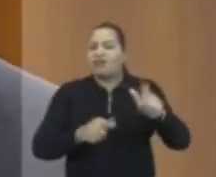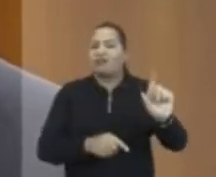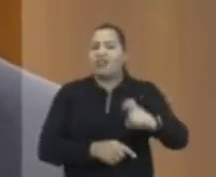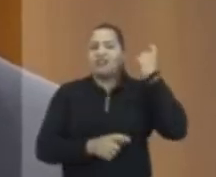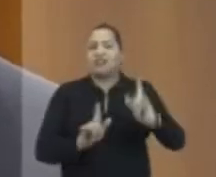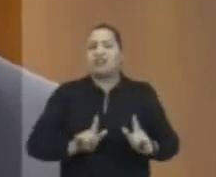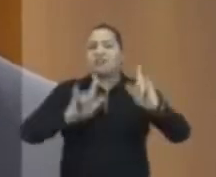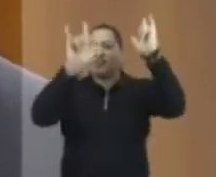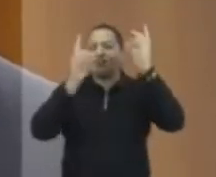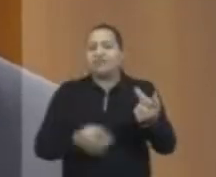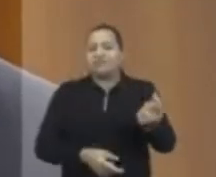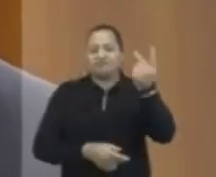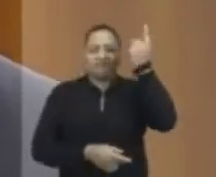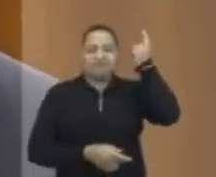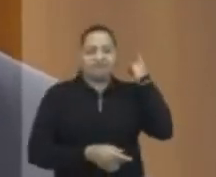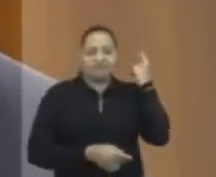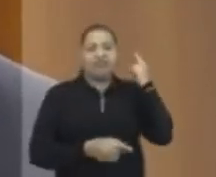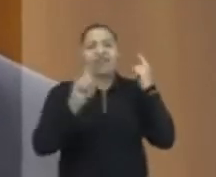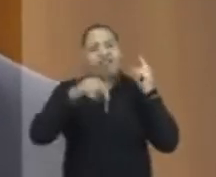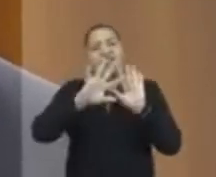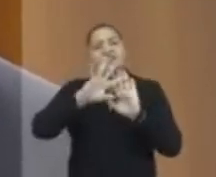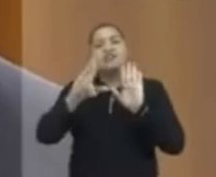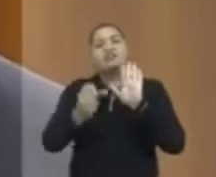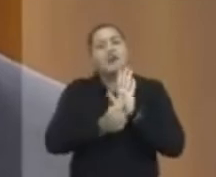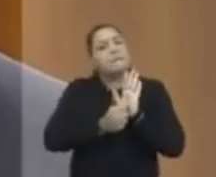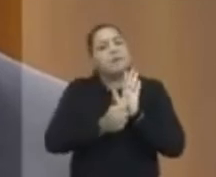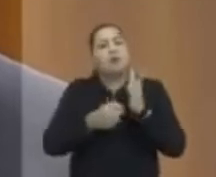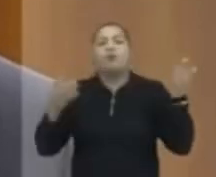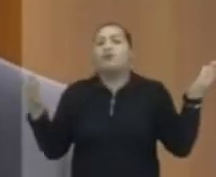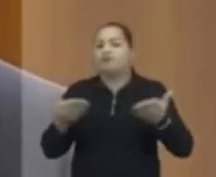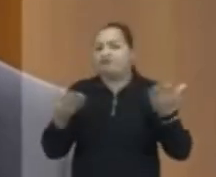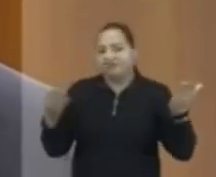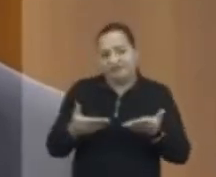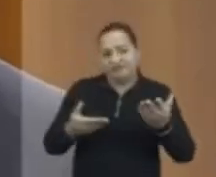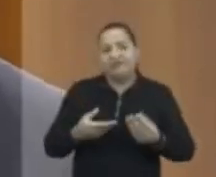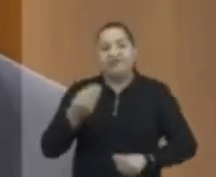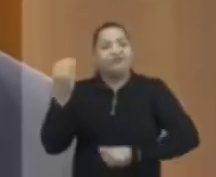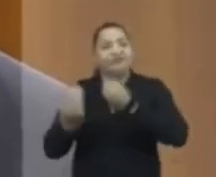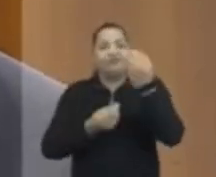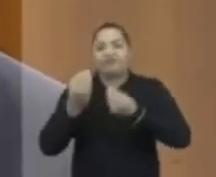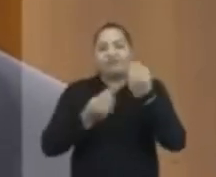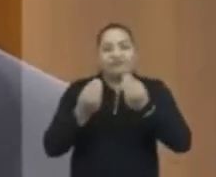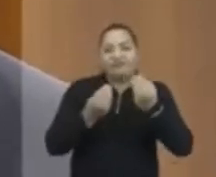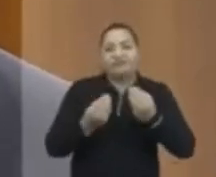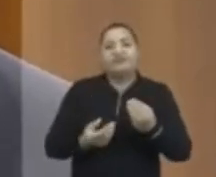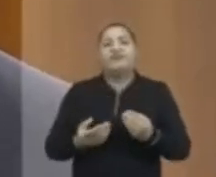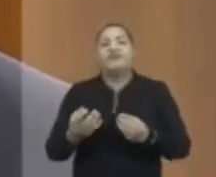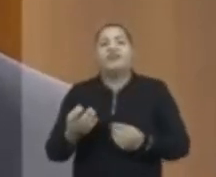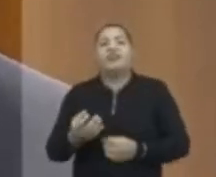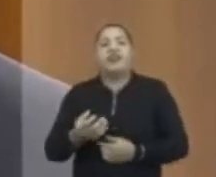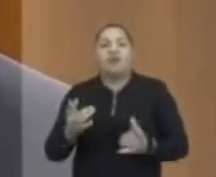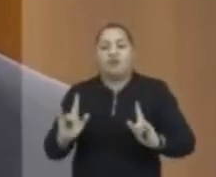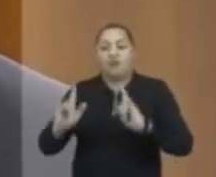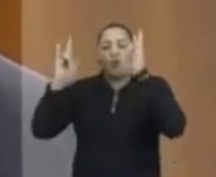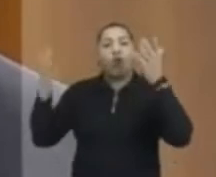prédio é simbólico e o quanto nós devemos, com a ponte que une o novo prédio ao antigo prédio,